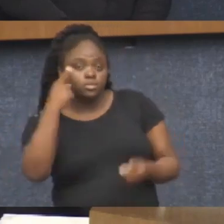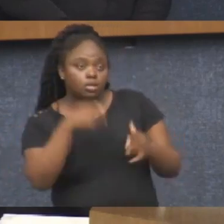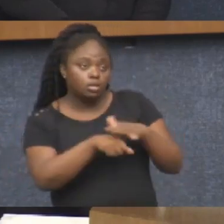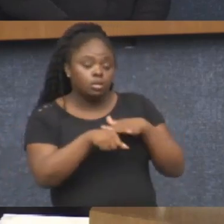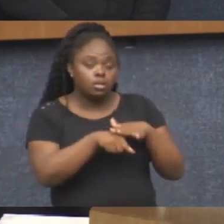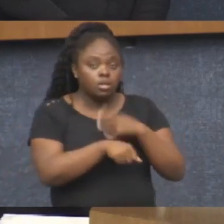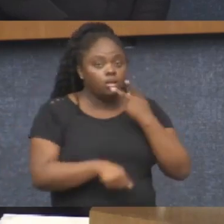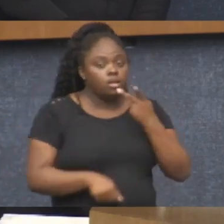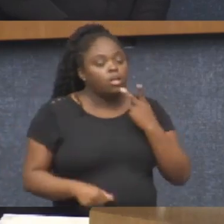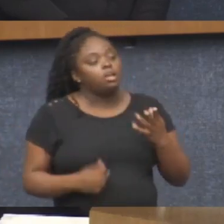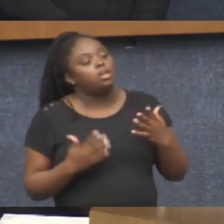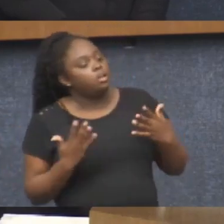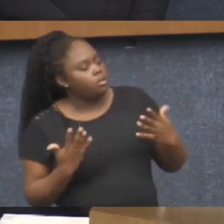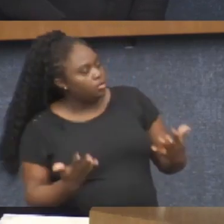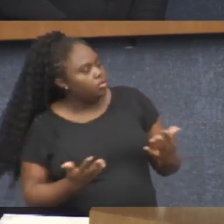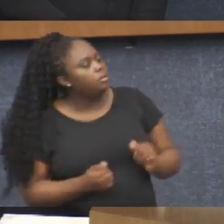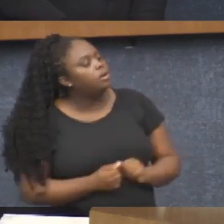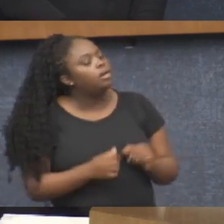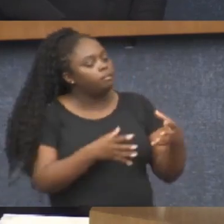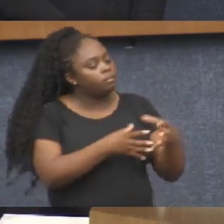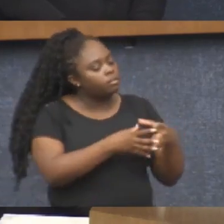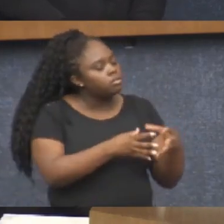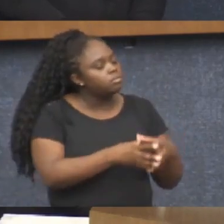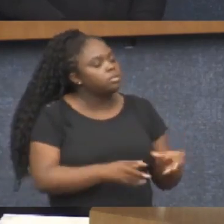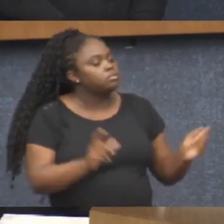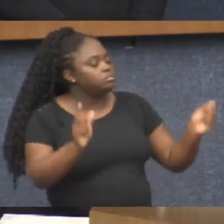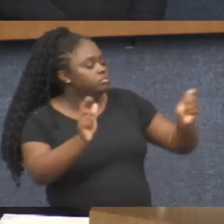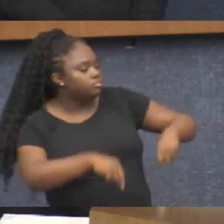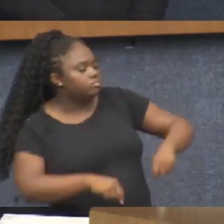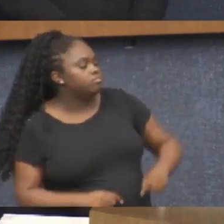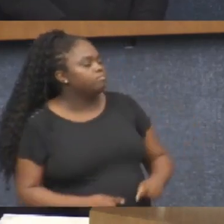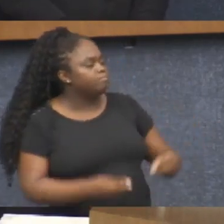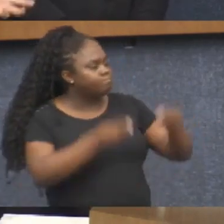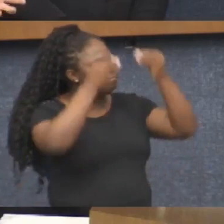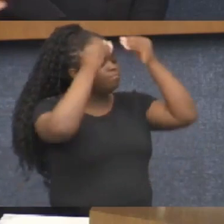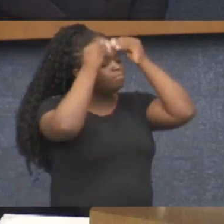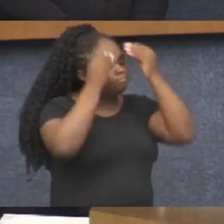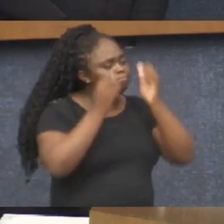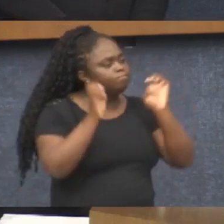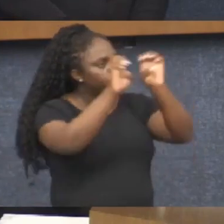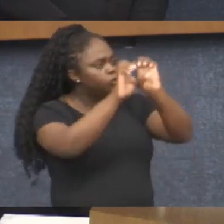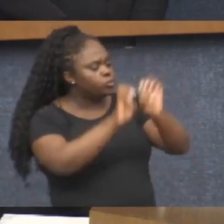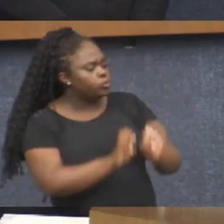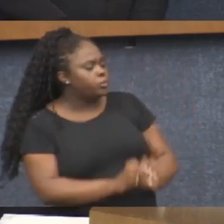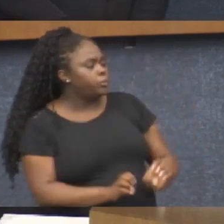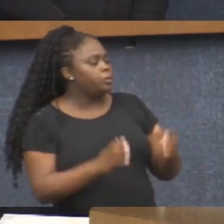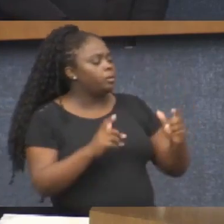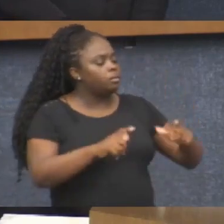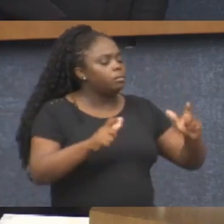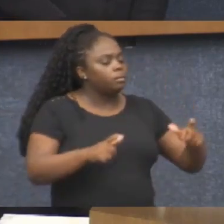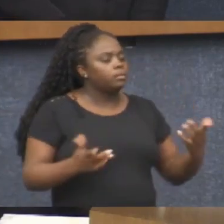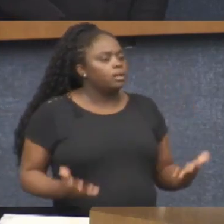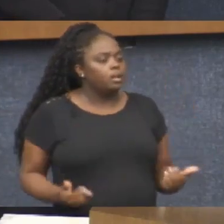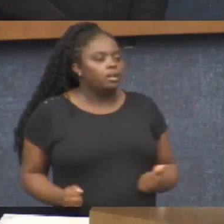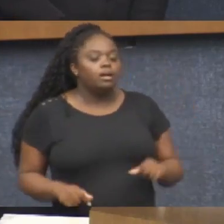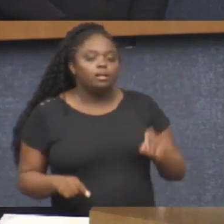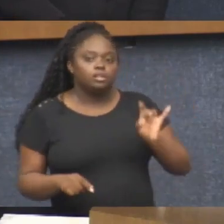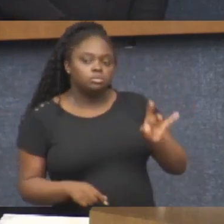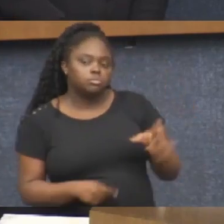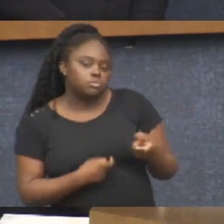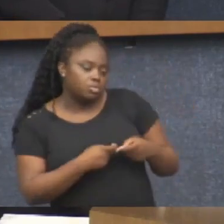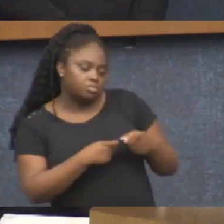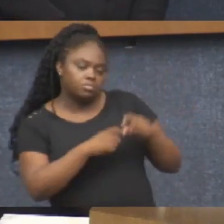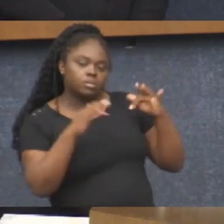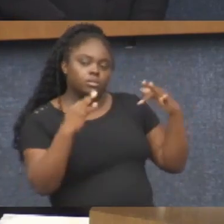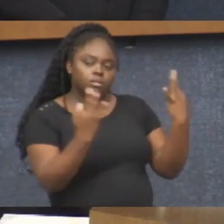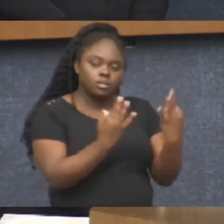pensei, né? Realmente, ó, aumento de equipe, capacitação, fixação, estrutura física, né? E aí não só de médicos